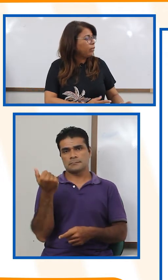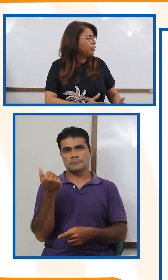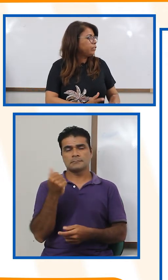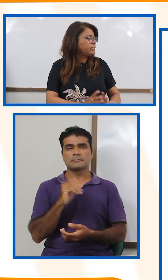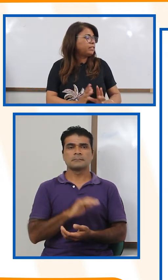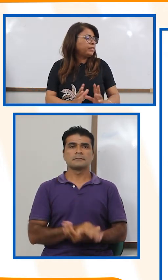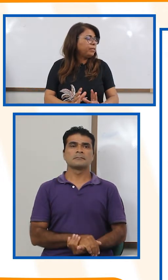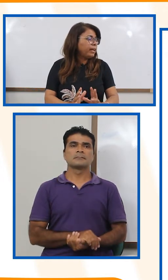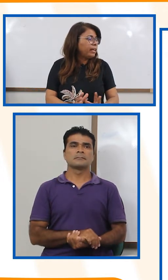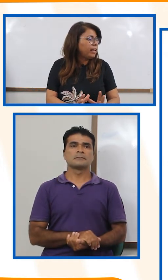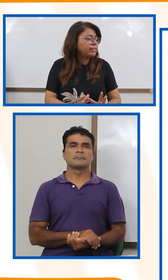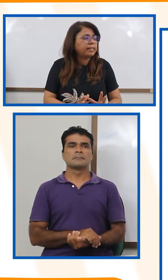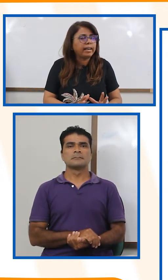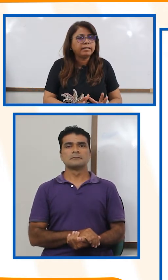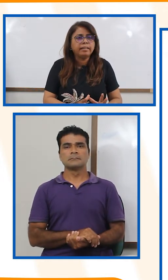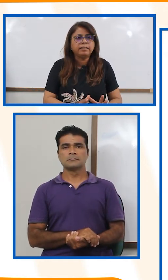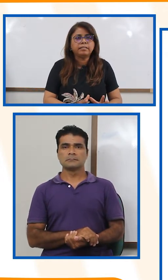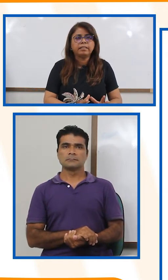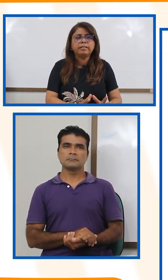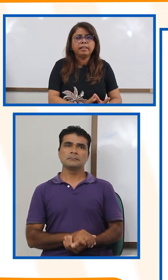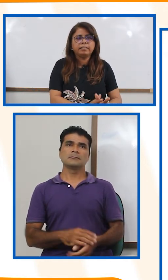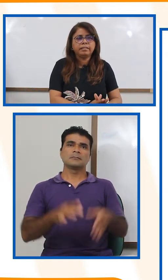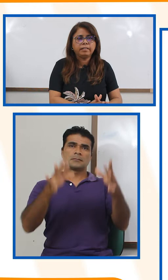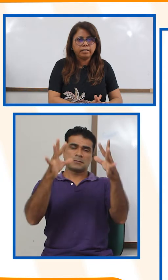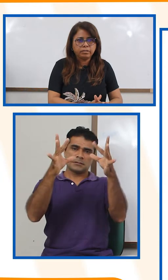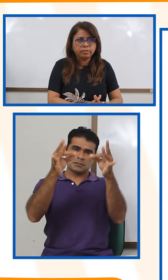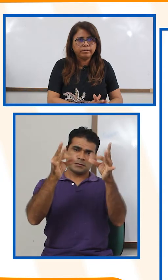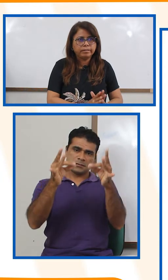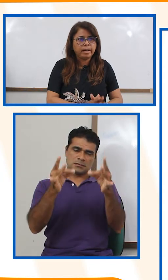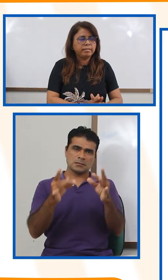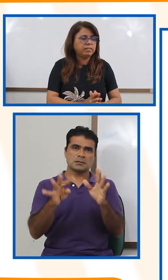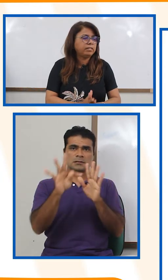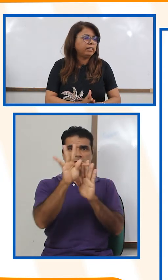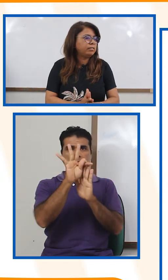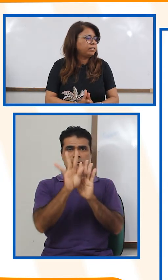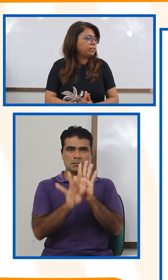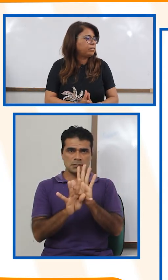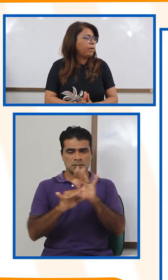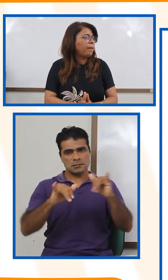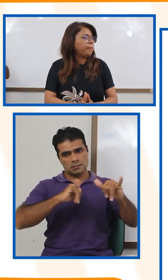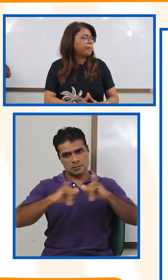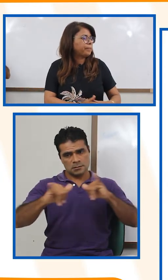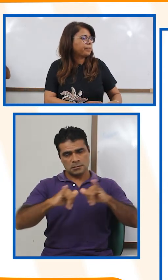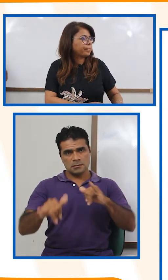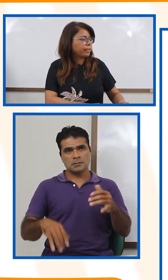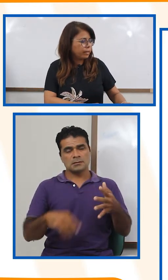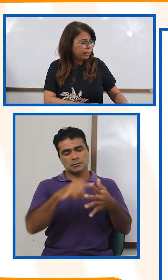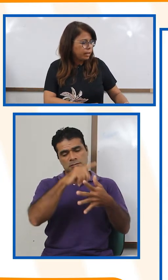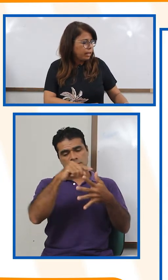Muito bem, então vocês viram aí as características que tem esse texto, tá? Esse gênero textual.